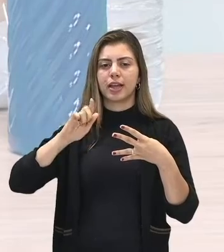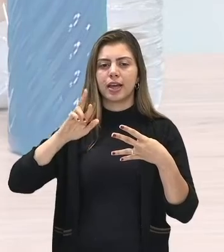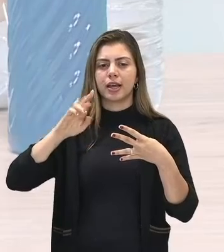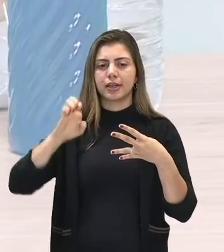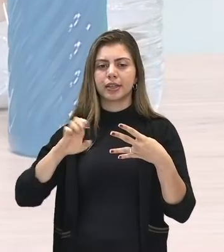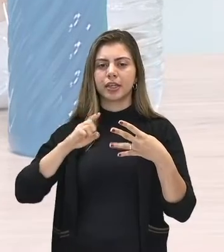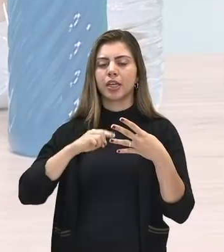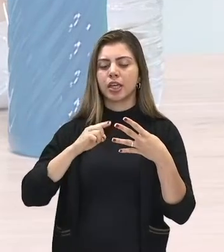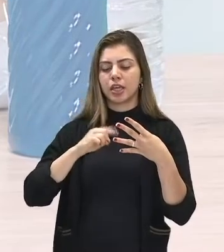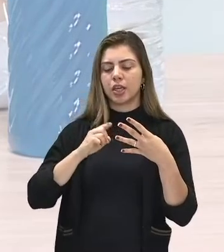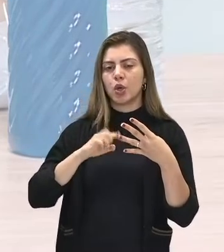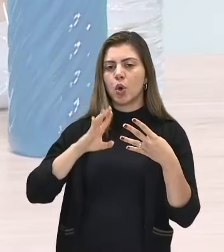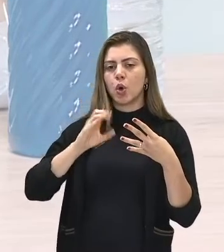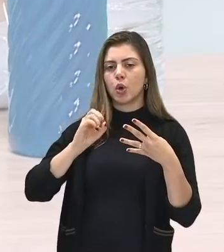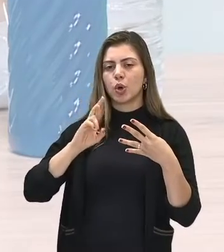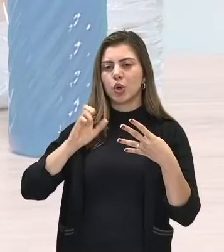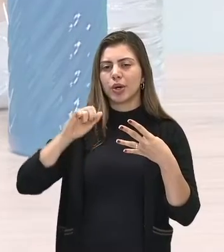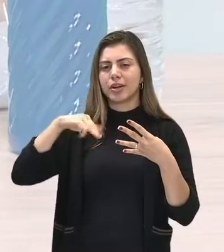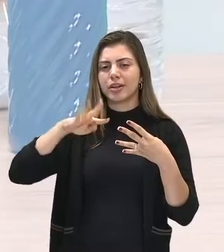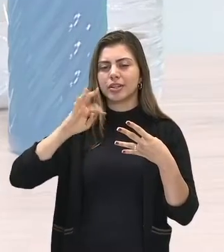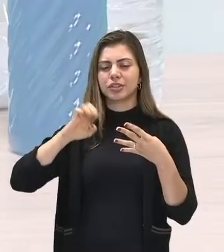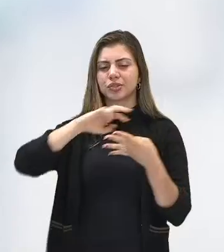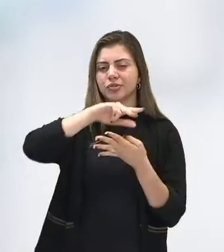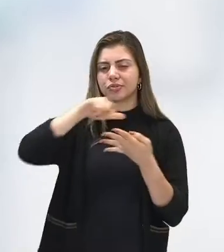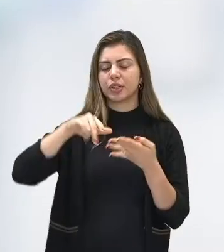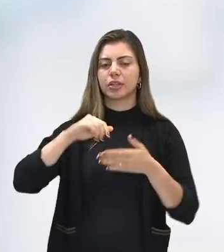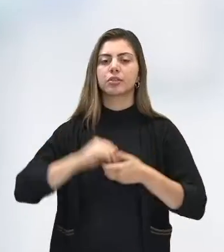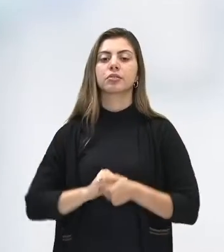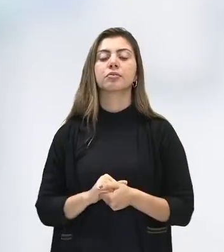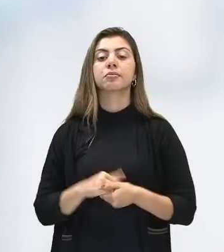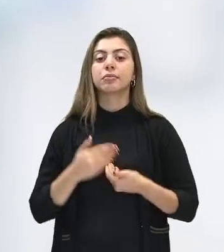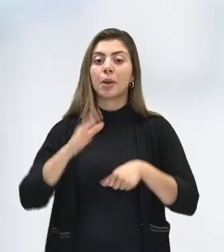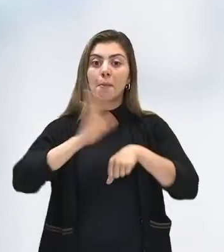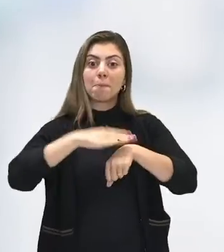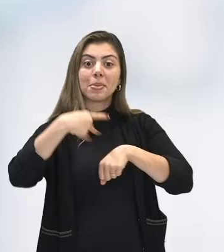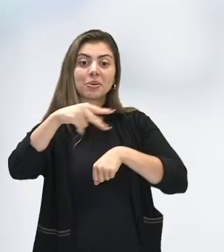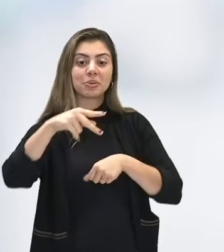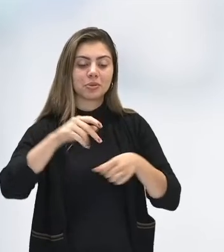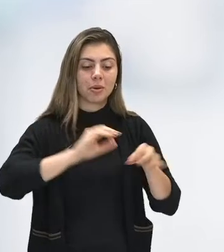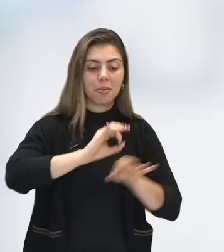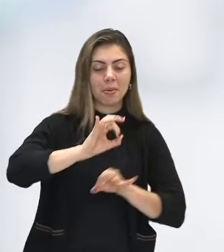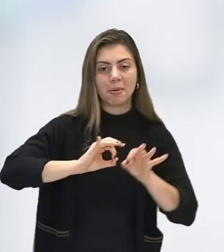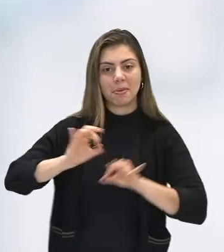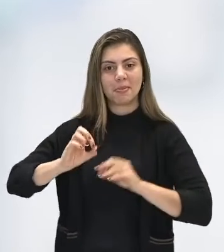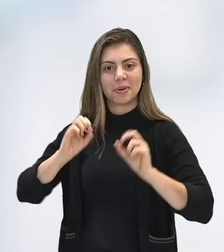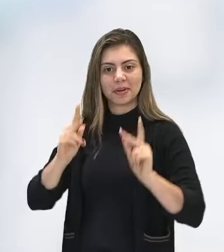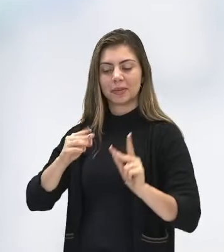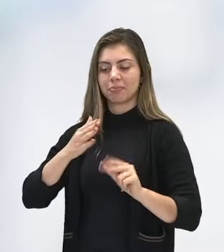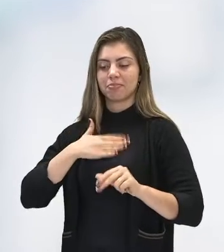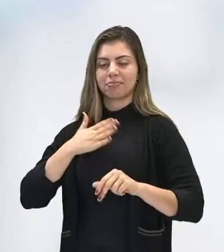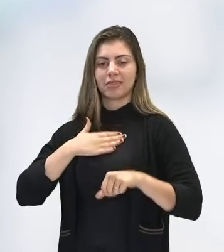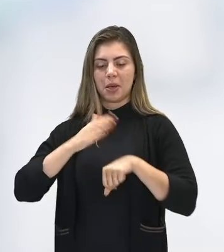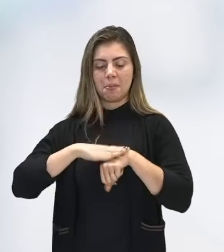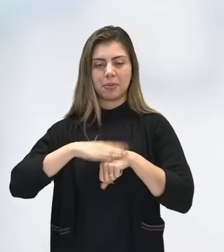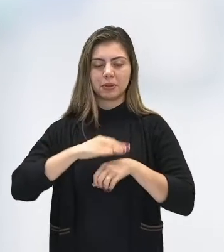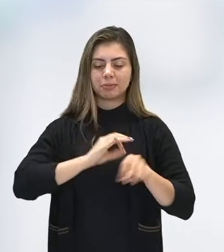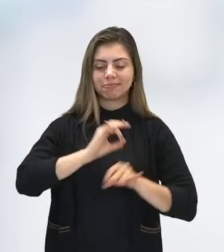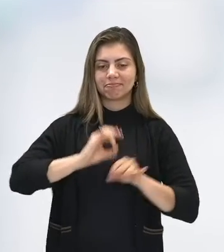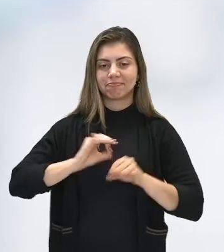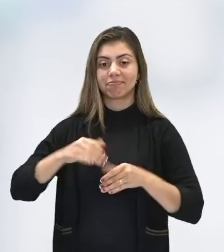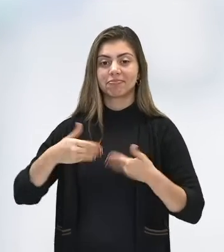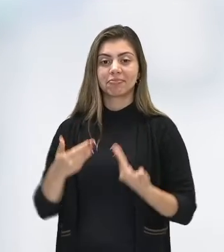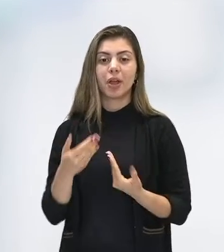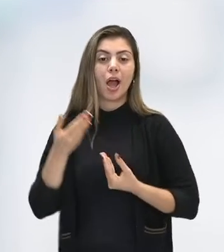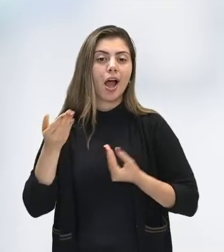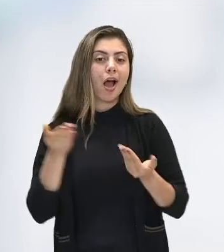alimentar e você, deve construir o seu próprio vulcão. E eu construí o meu vulcão aqui. E